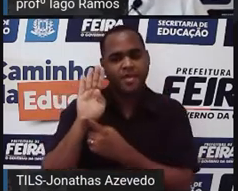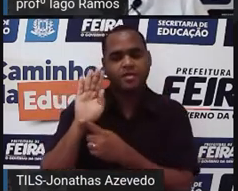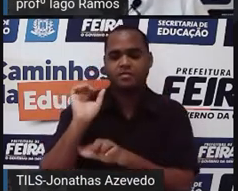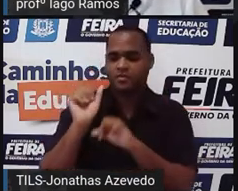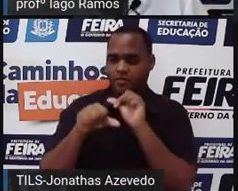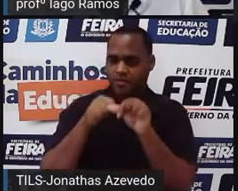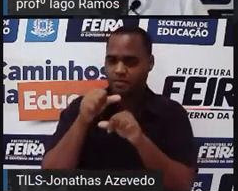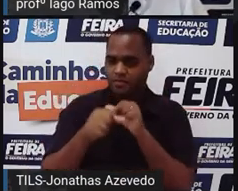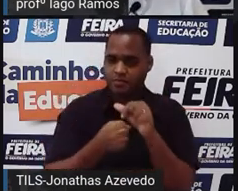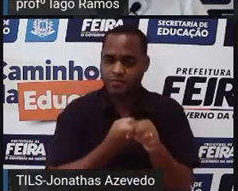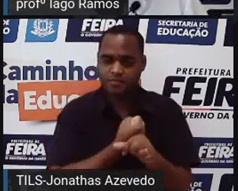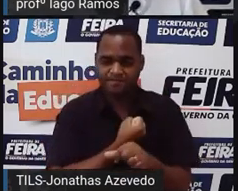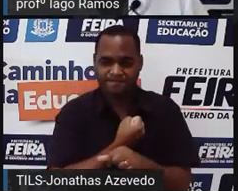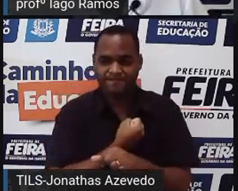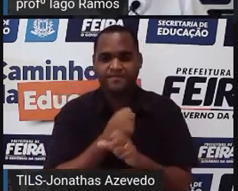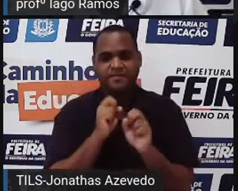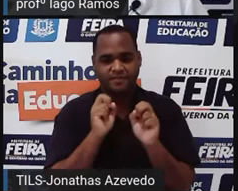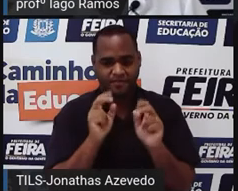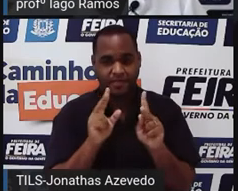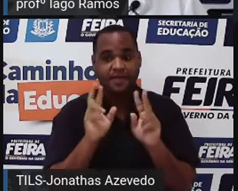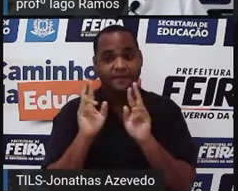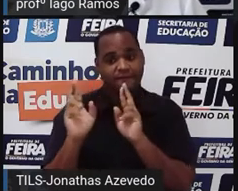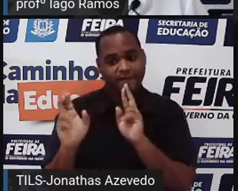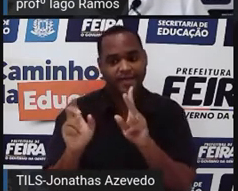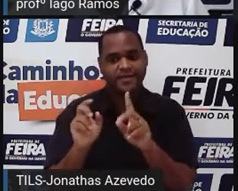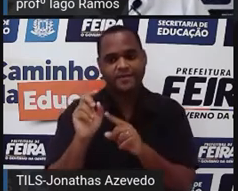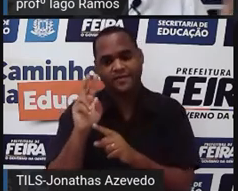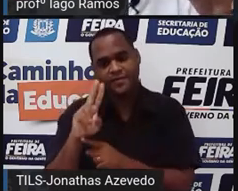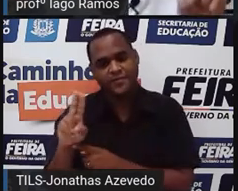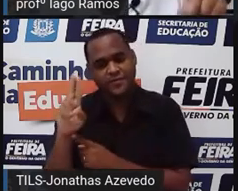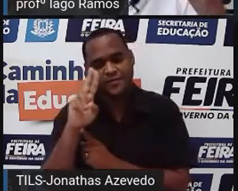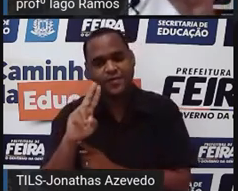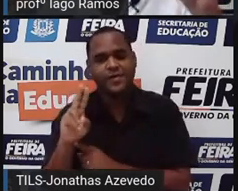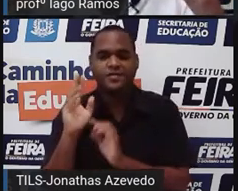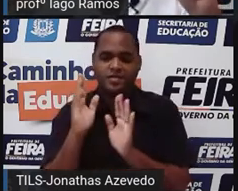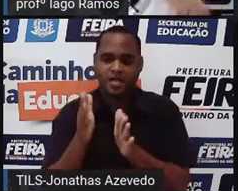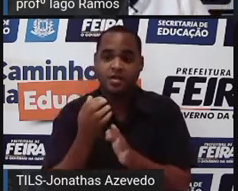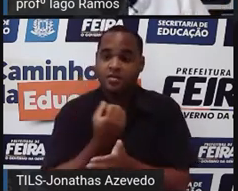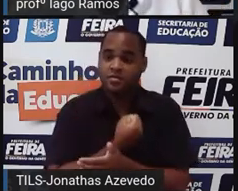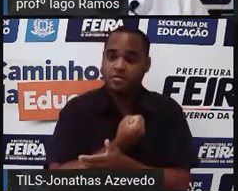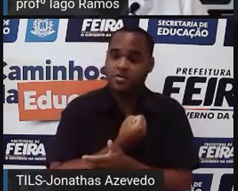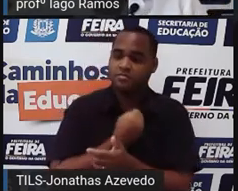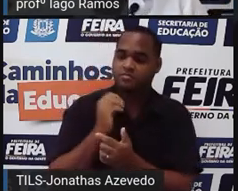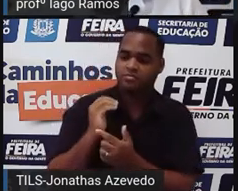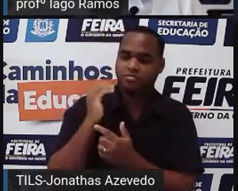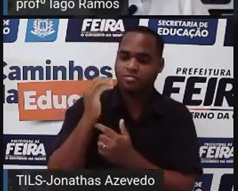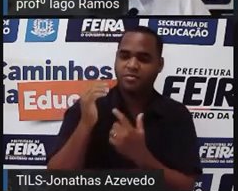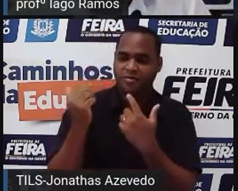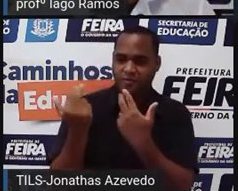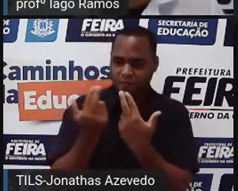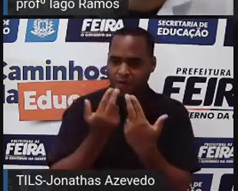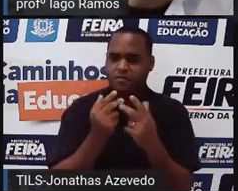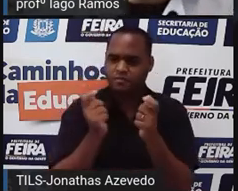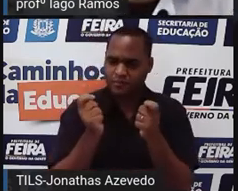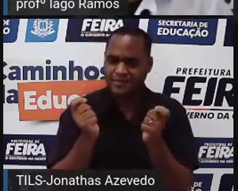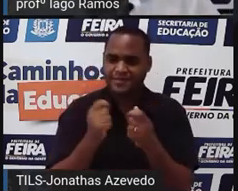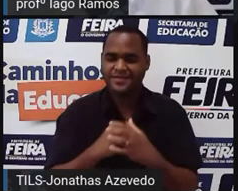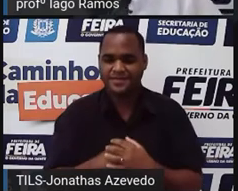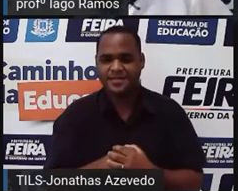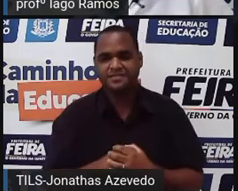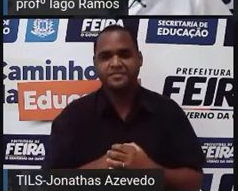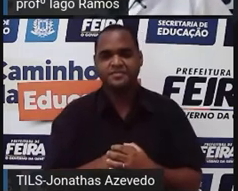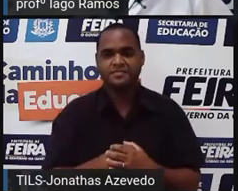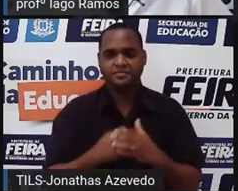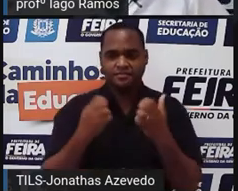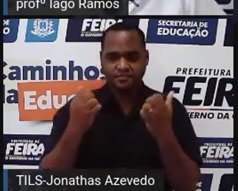B, vou colocar um número diferente do que eu já usei. Só os números de cima que vão ser iguais, tá bom? Então, vou usar